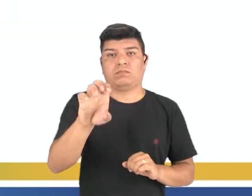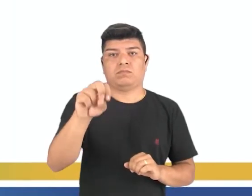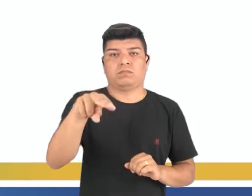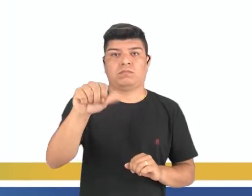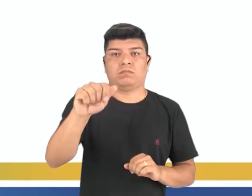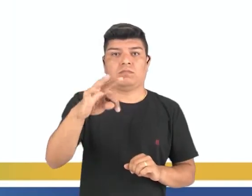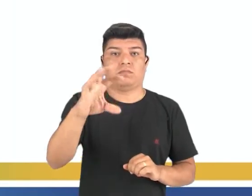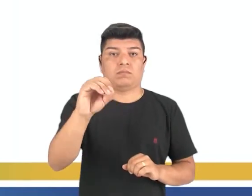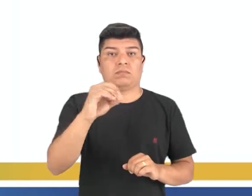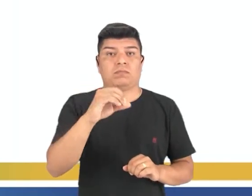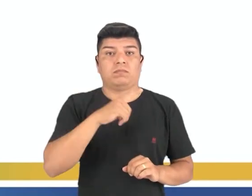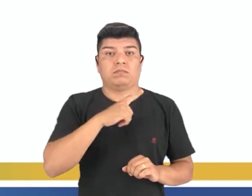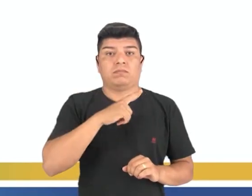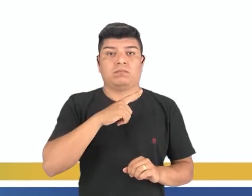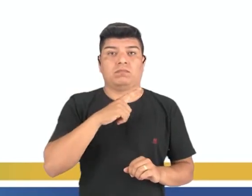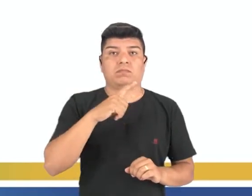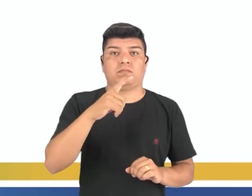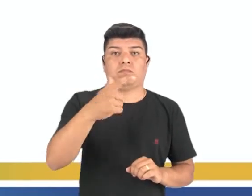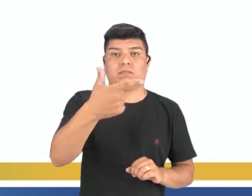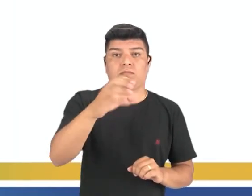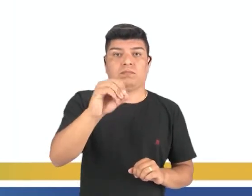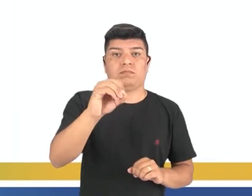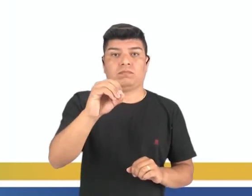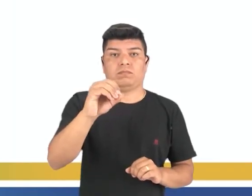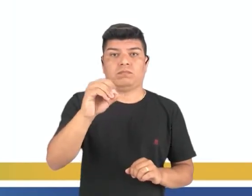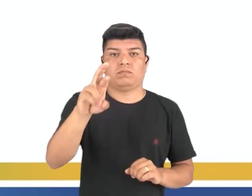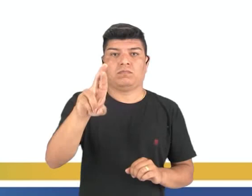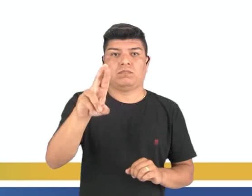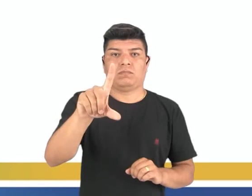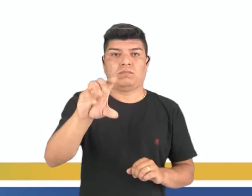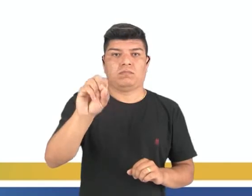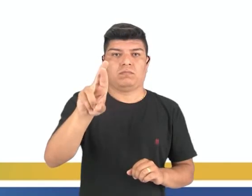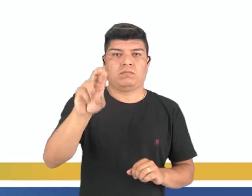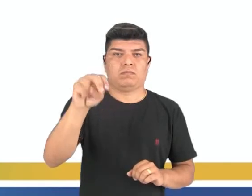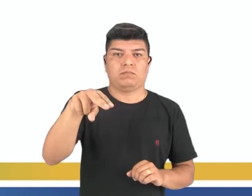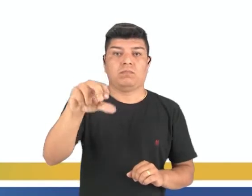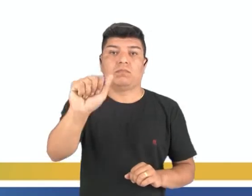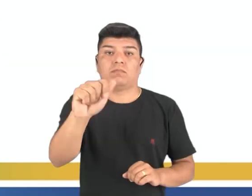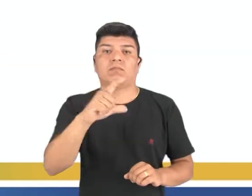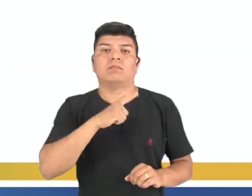Lorena provavelmente, né, não terá 10 anos. O que vai acontecer com a idade de Lorena?